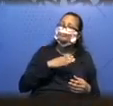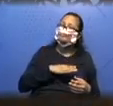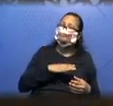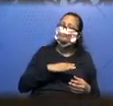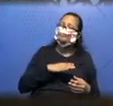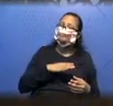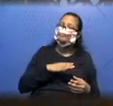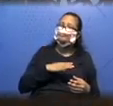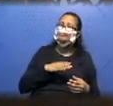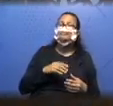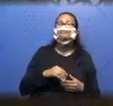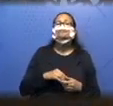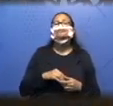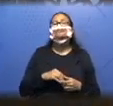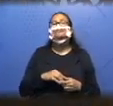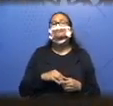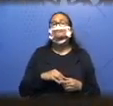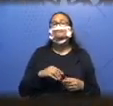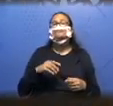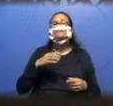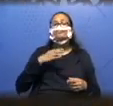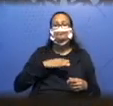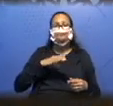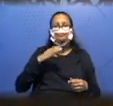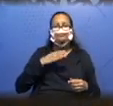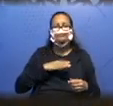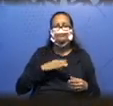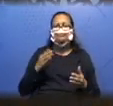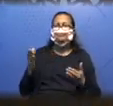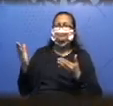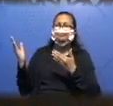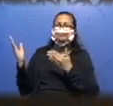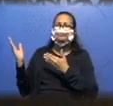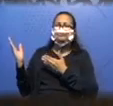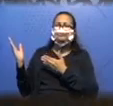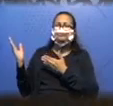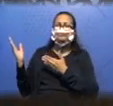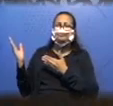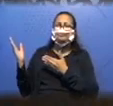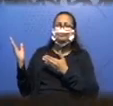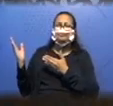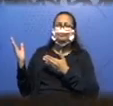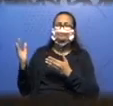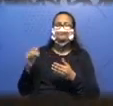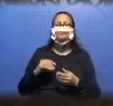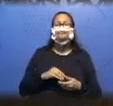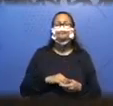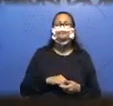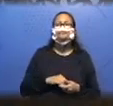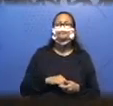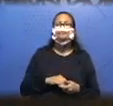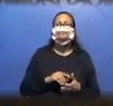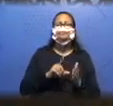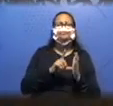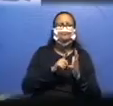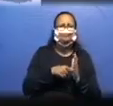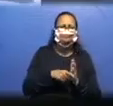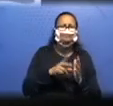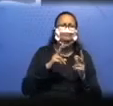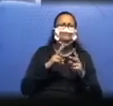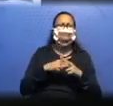Espanha. E a proposta de Portugal? Olha onde passa a linha aqui, ó. Olha onde